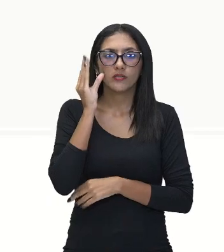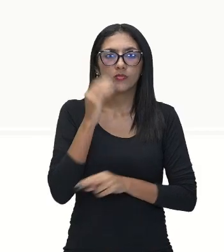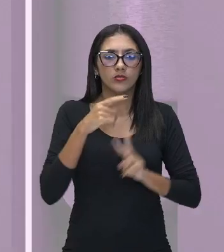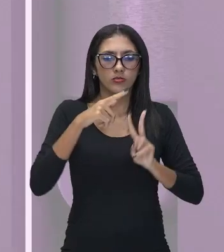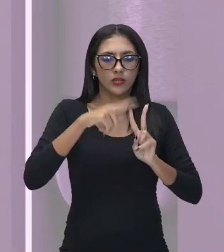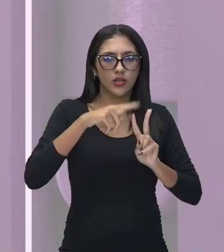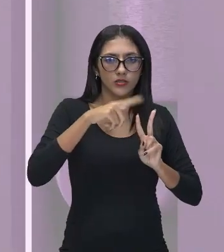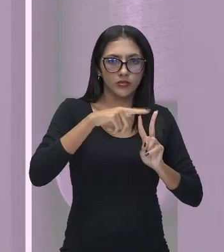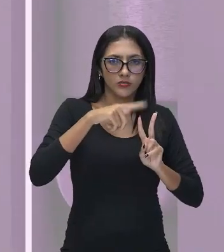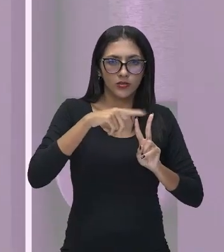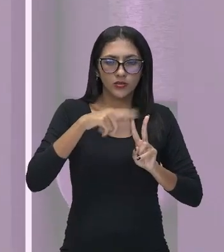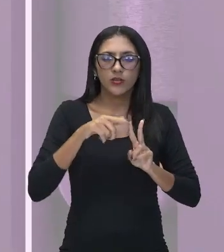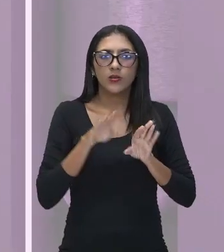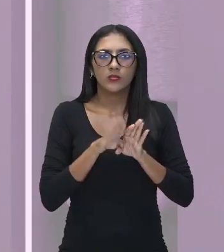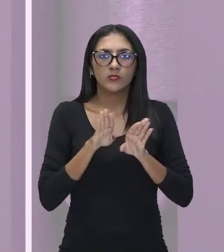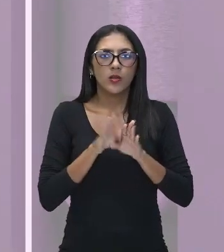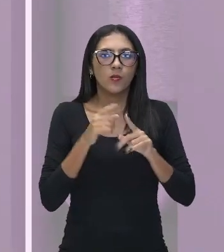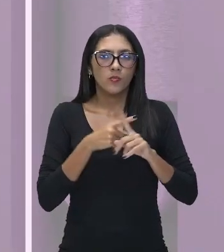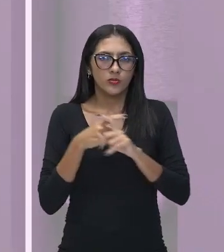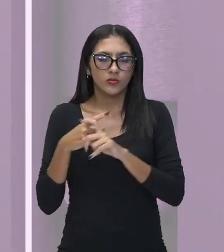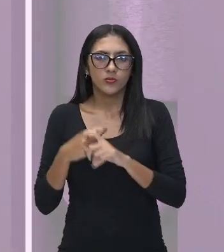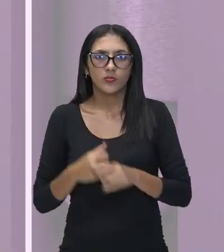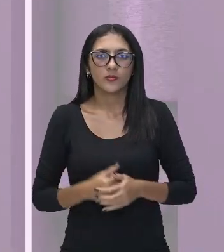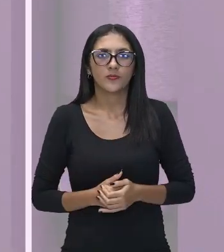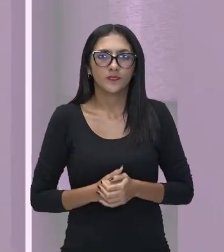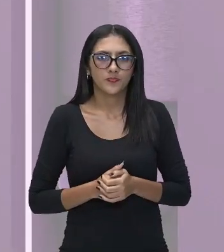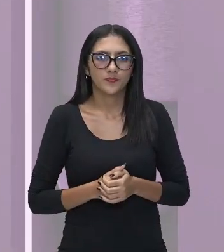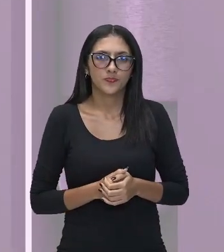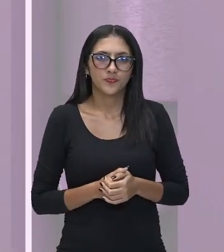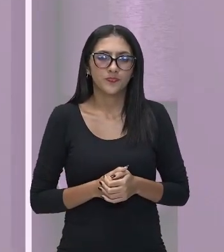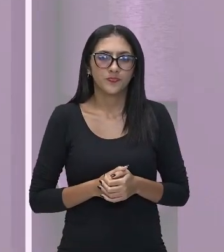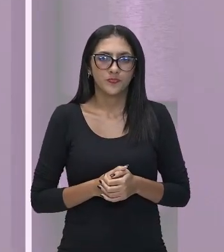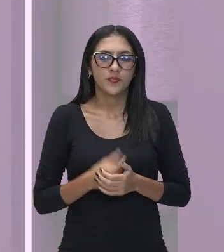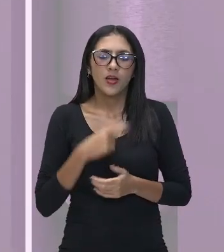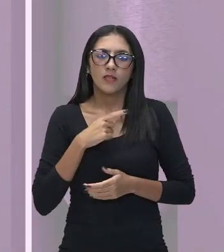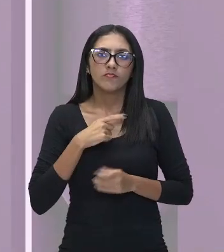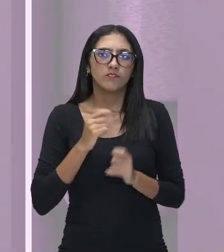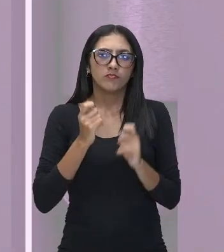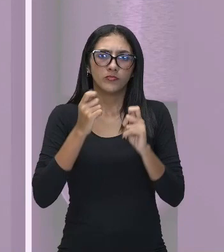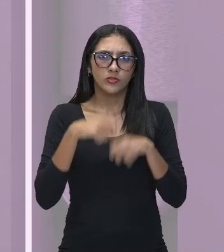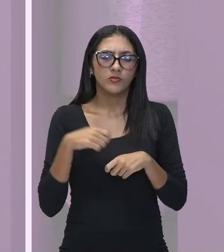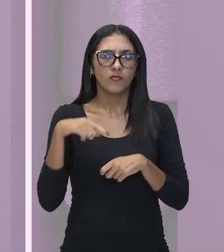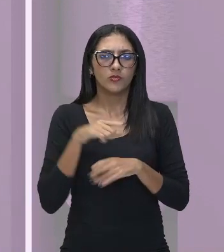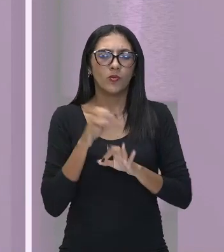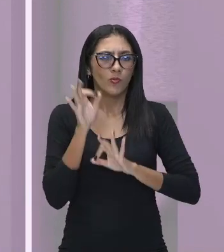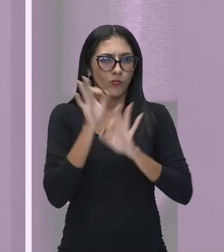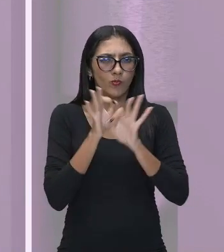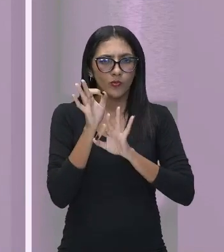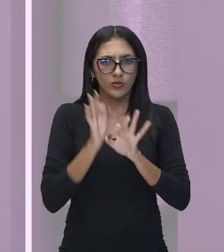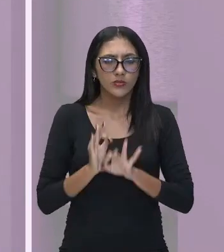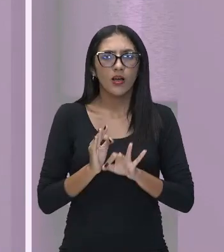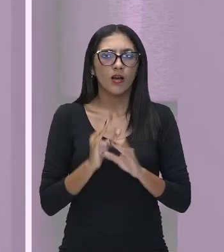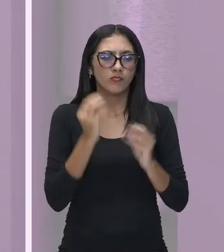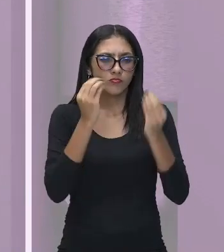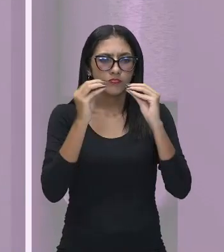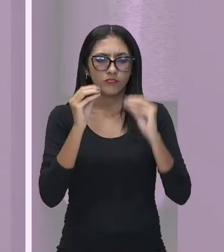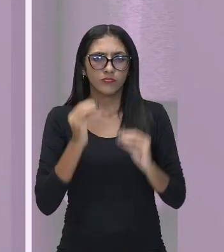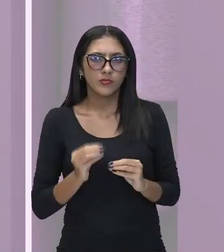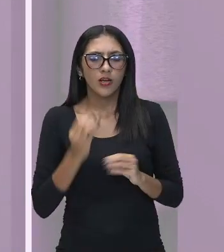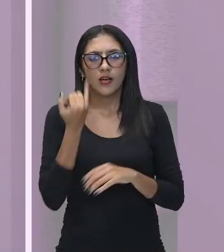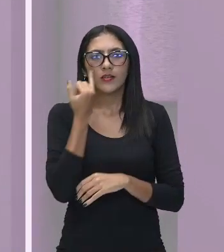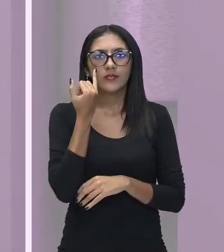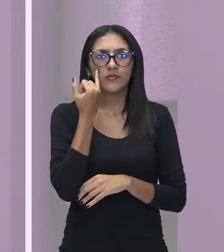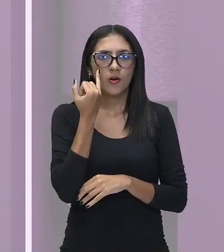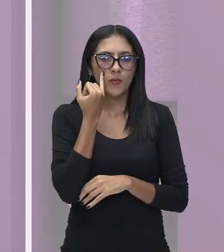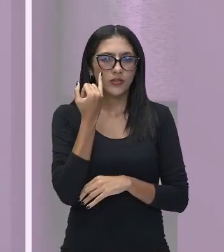né para que possa né Para que junto nós possamos então aqui eh fazermos aí completar o o o